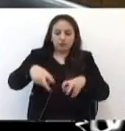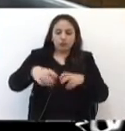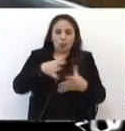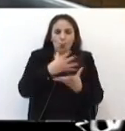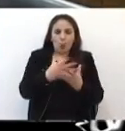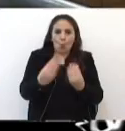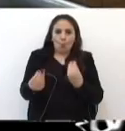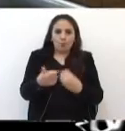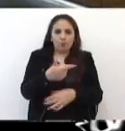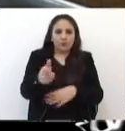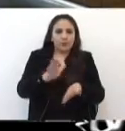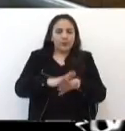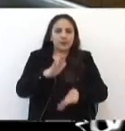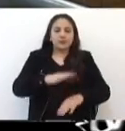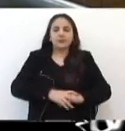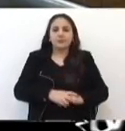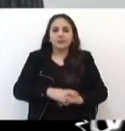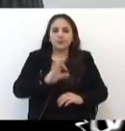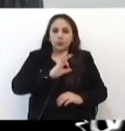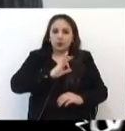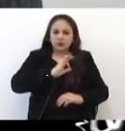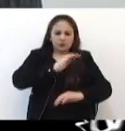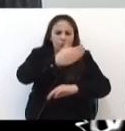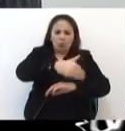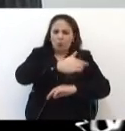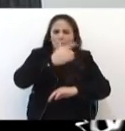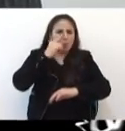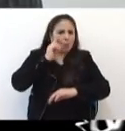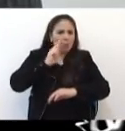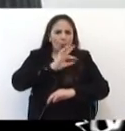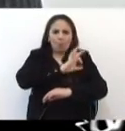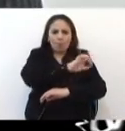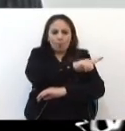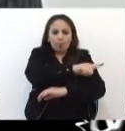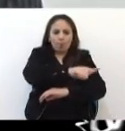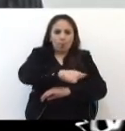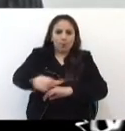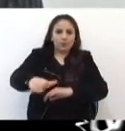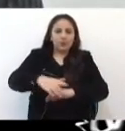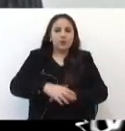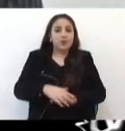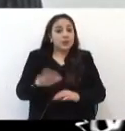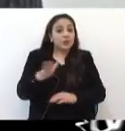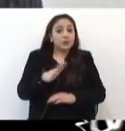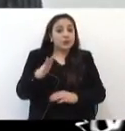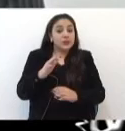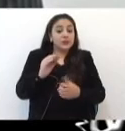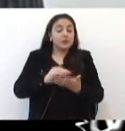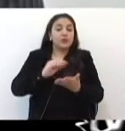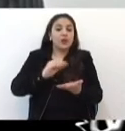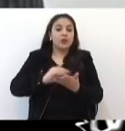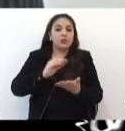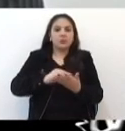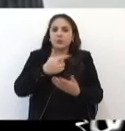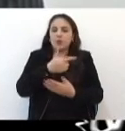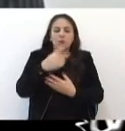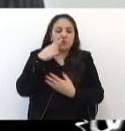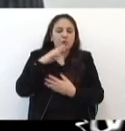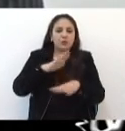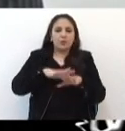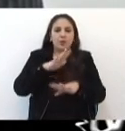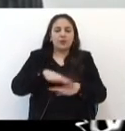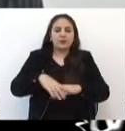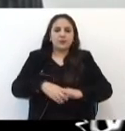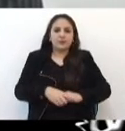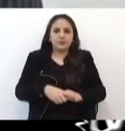mais. Brigadiano nas ruas, eu não vejo. De repente estou rodando pouco aí, mas eu não vejo mais a brigada nas